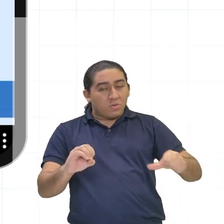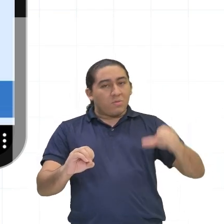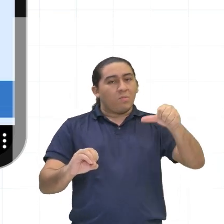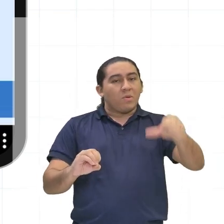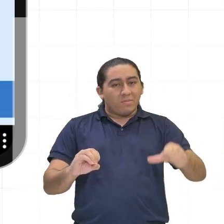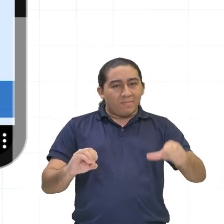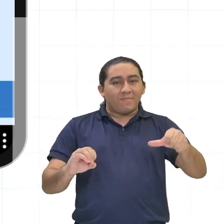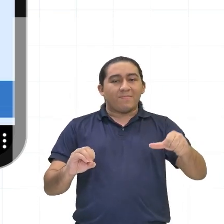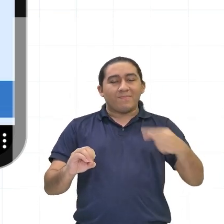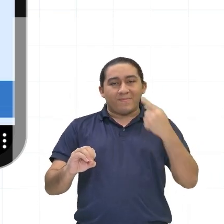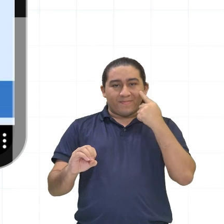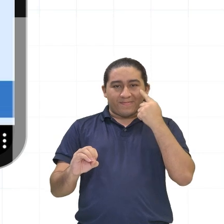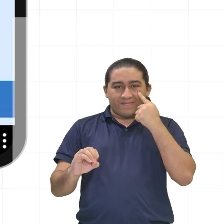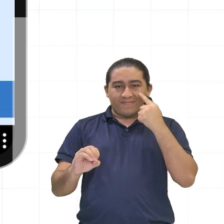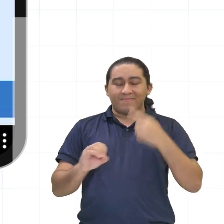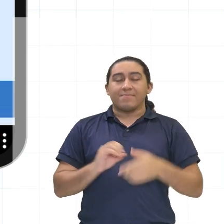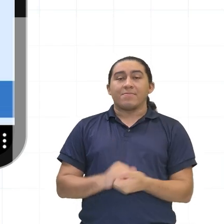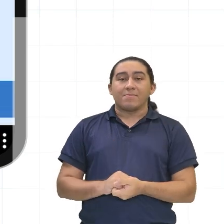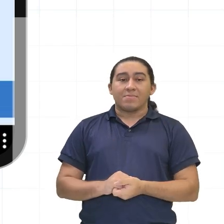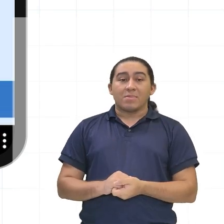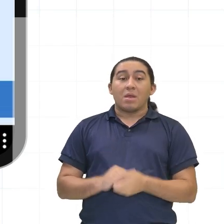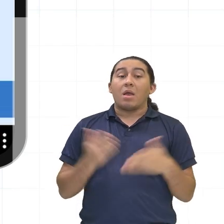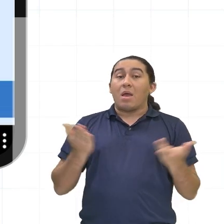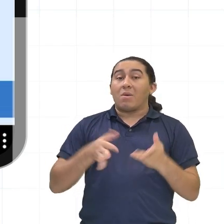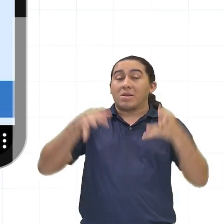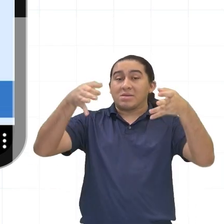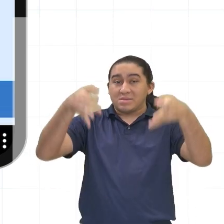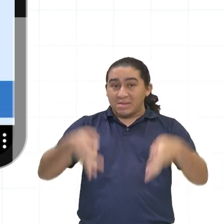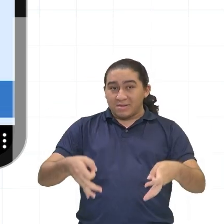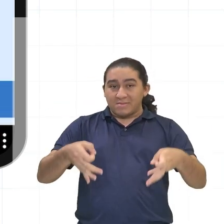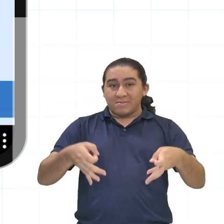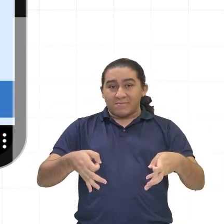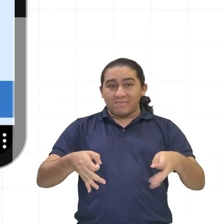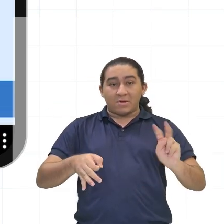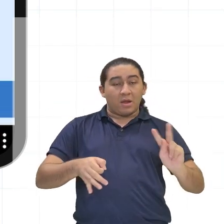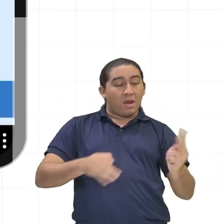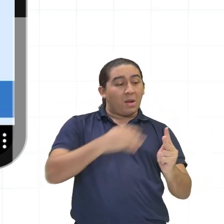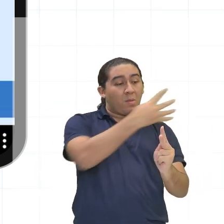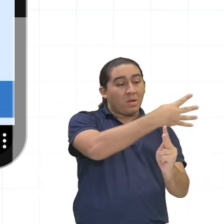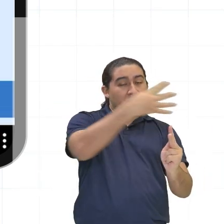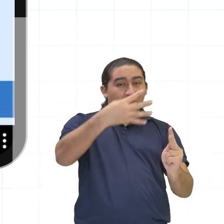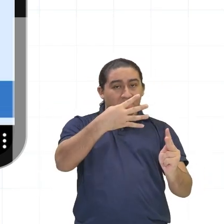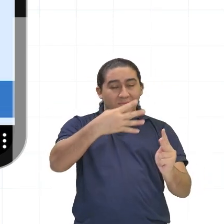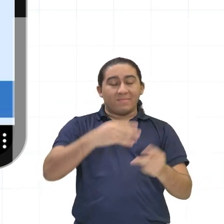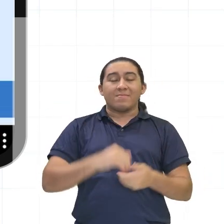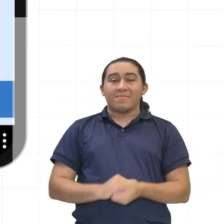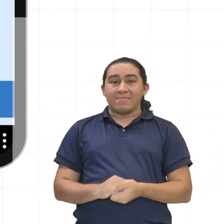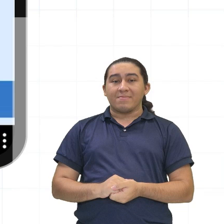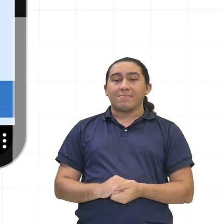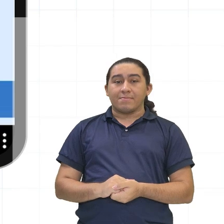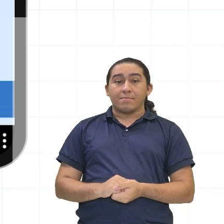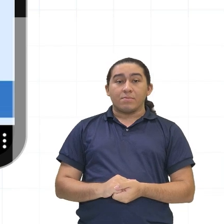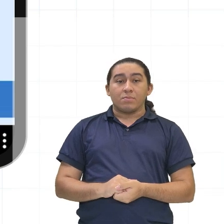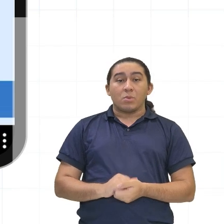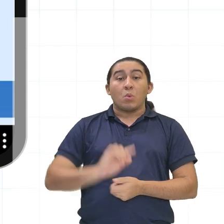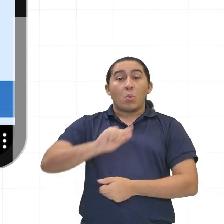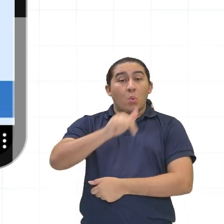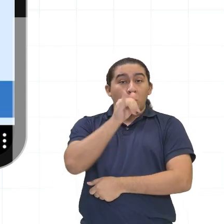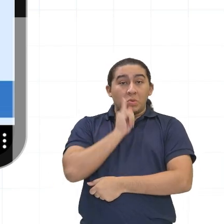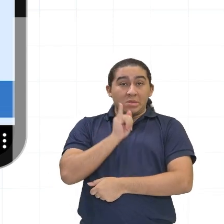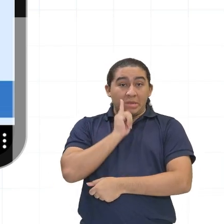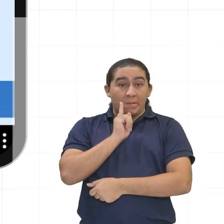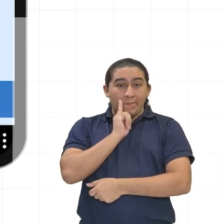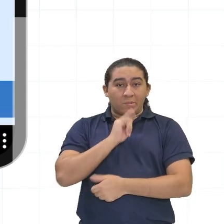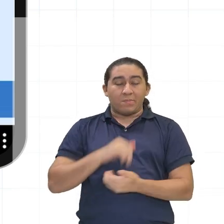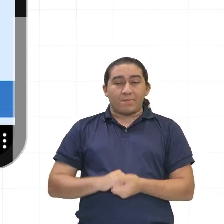isso. Agora, tá certo? Vamos para outro exemplo. Queima de metano.